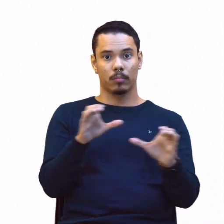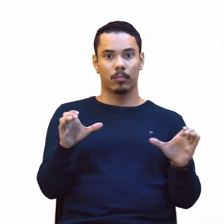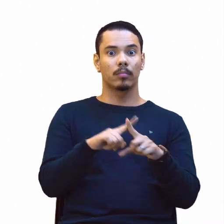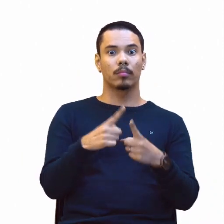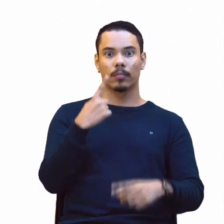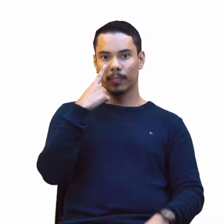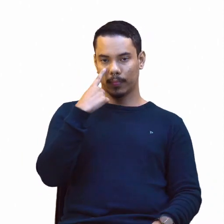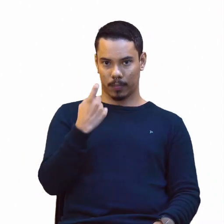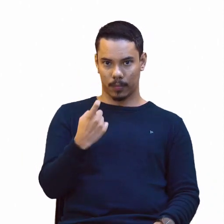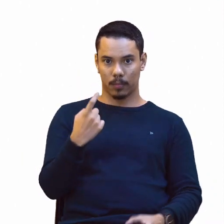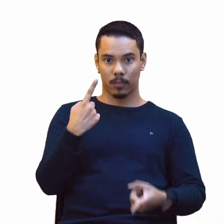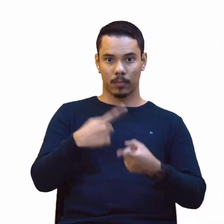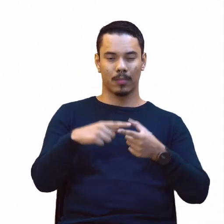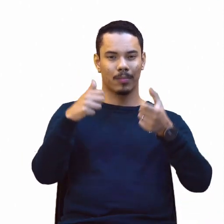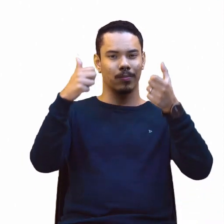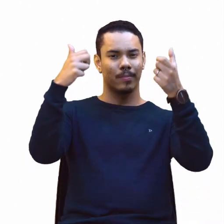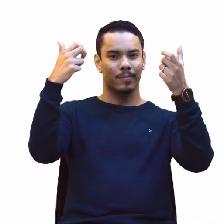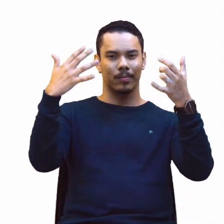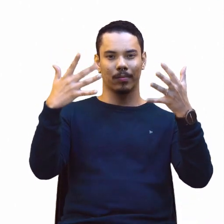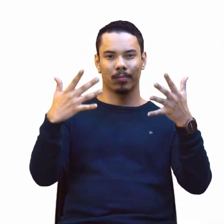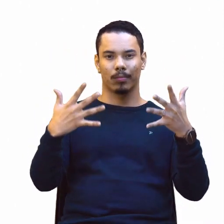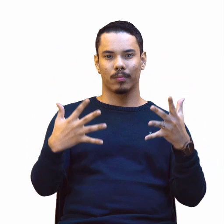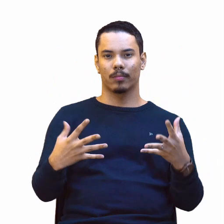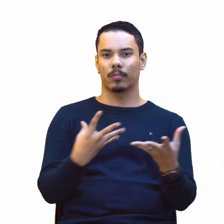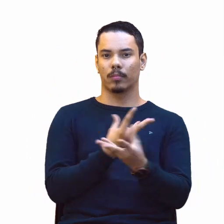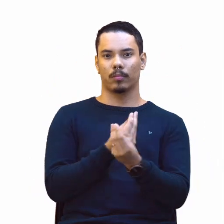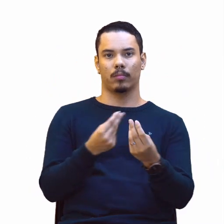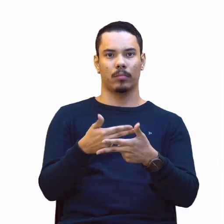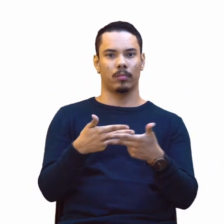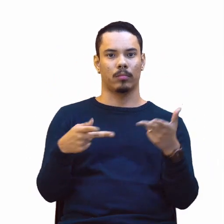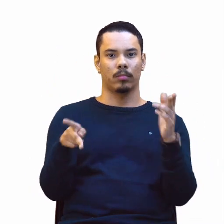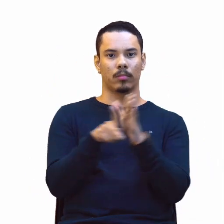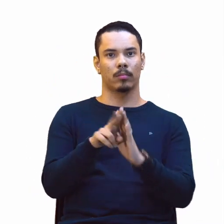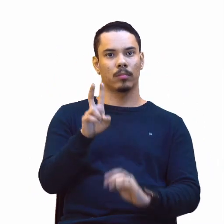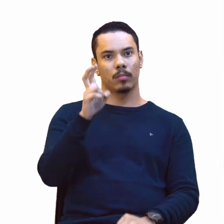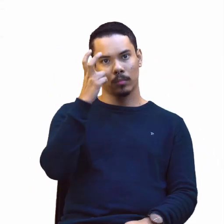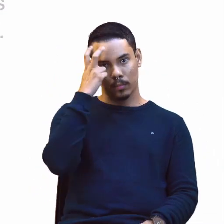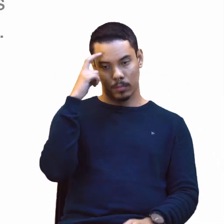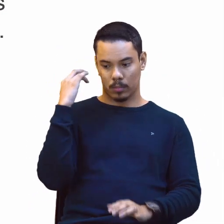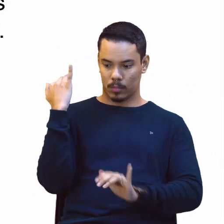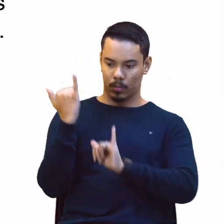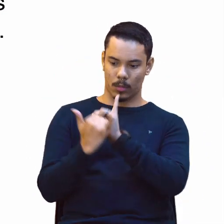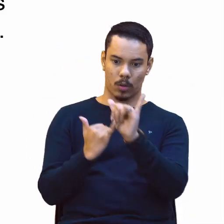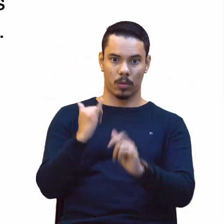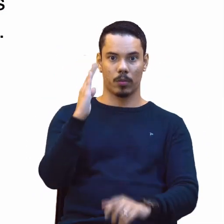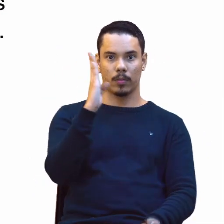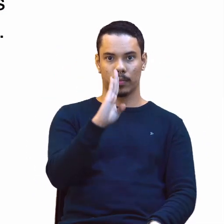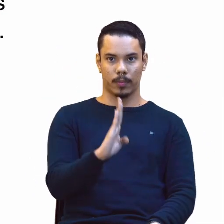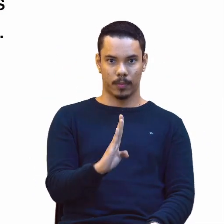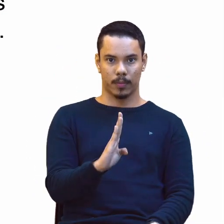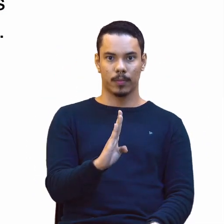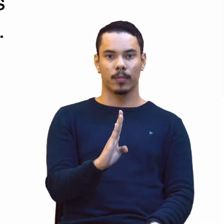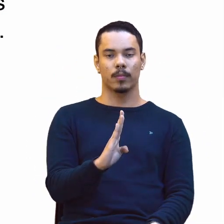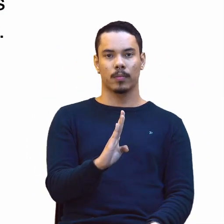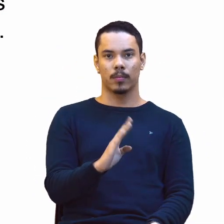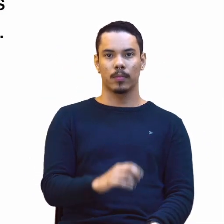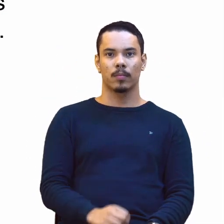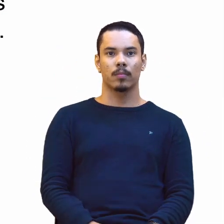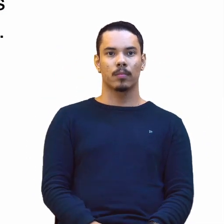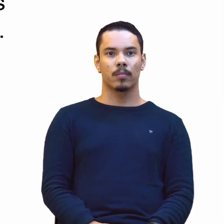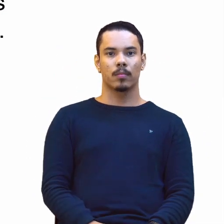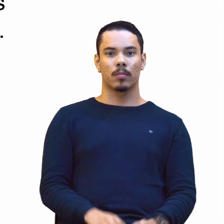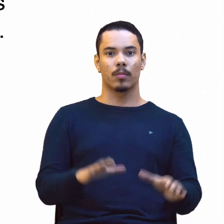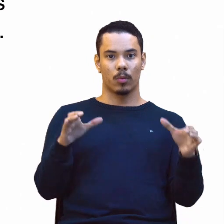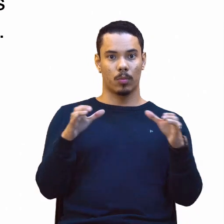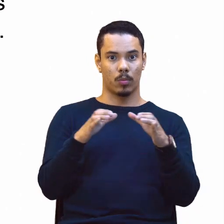pois explica muito do que permanece na cultura e folclore do Brasil. O povo